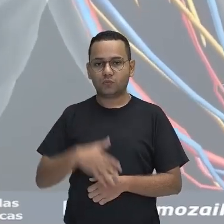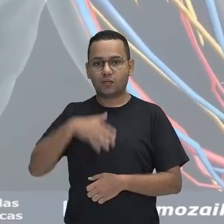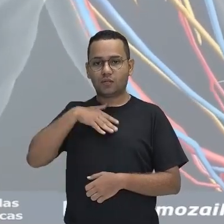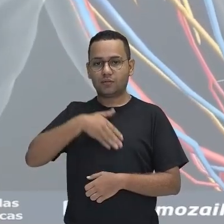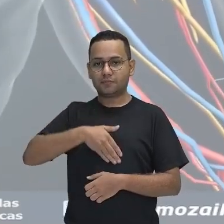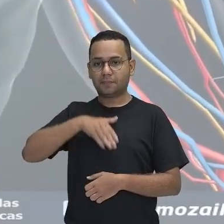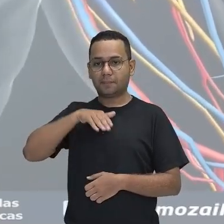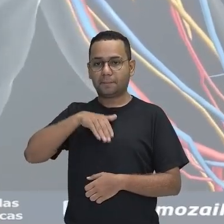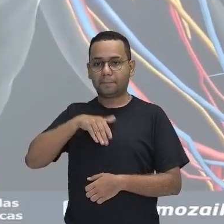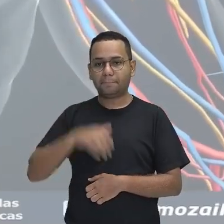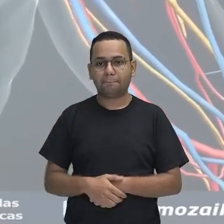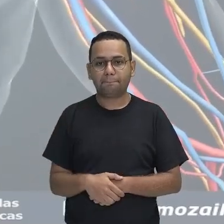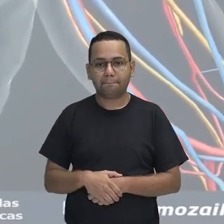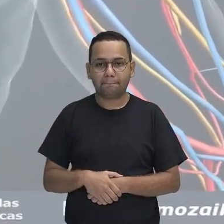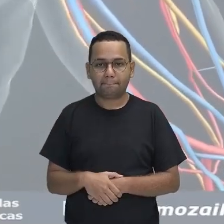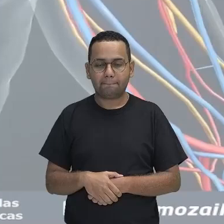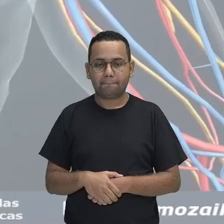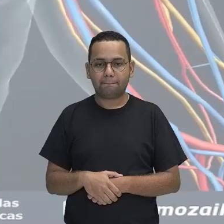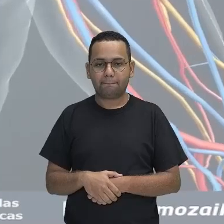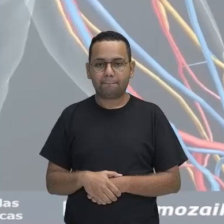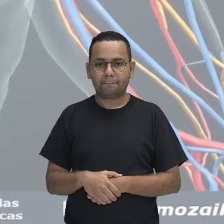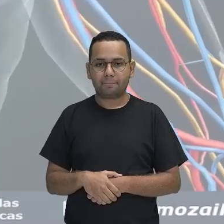coração, certo?